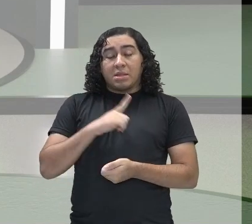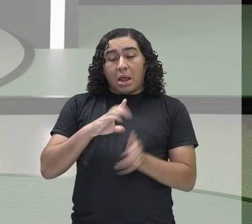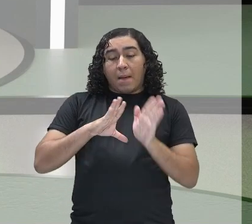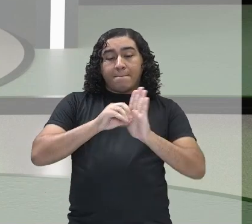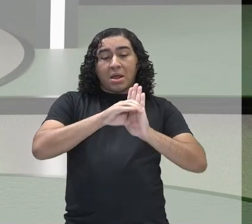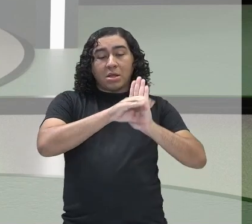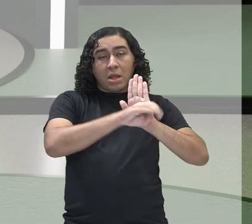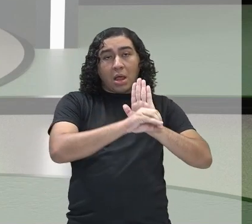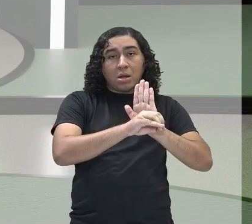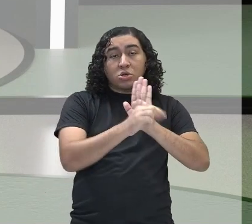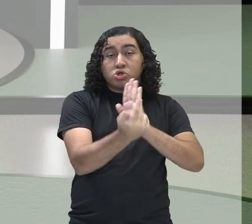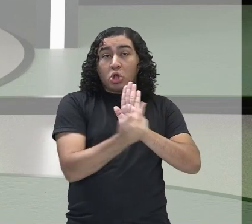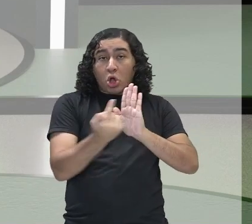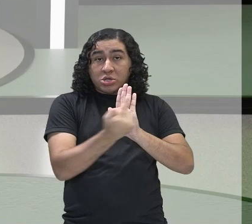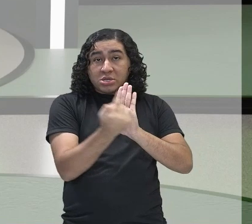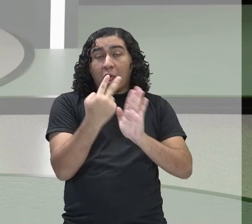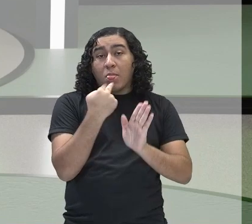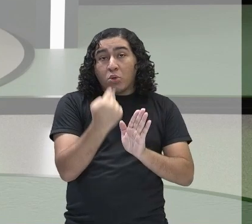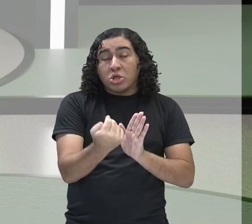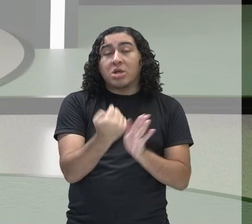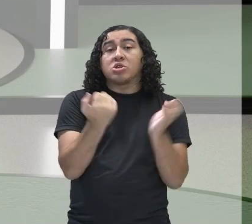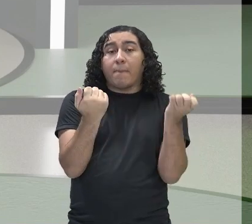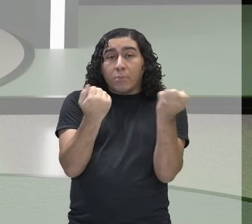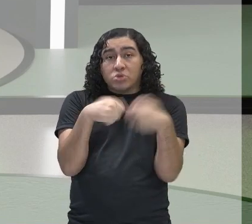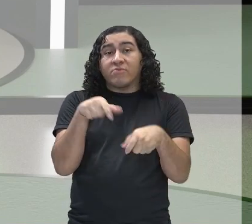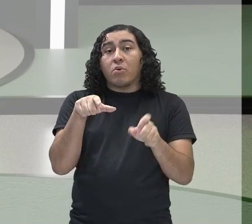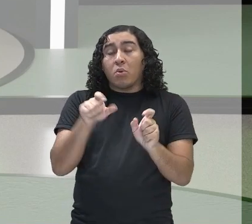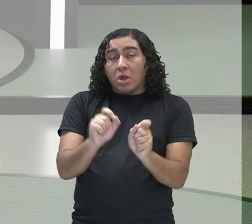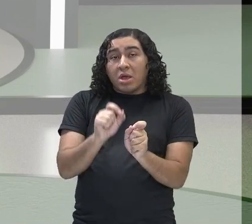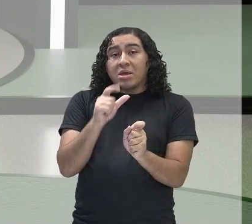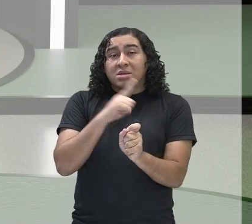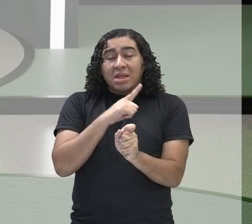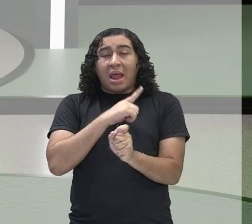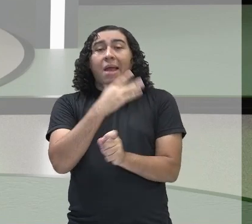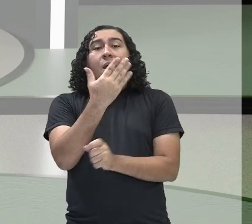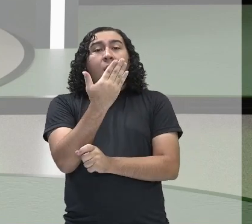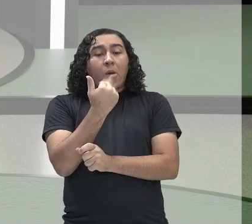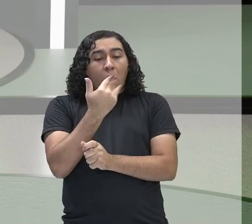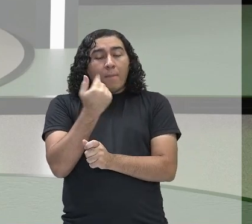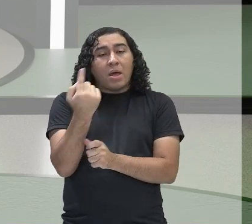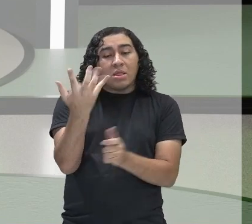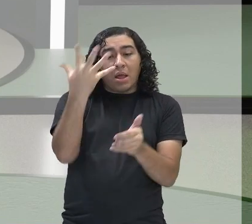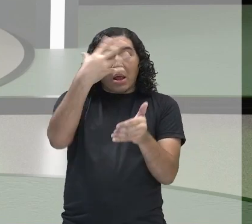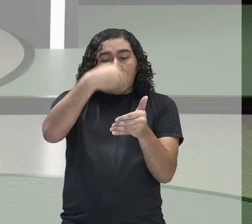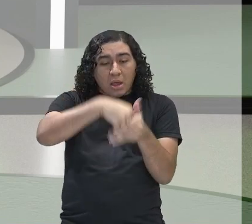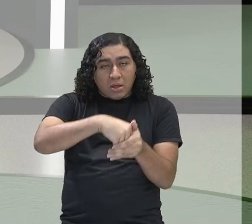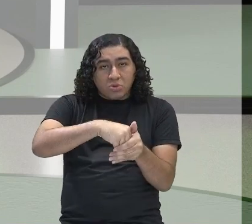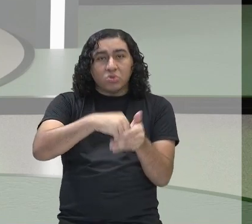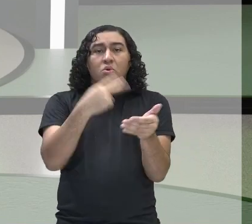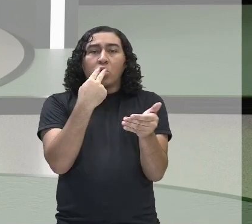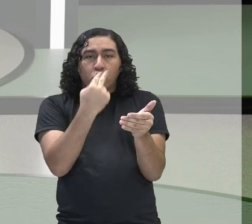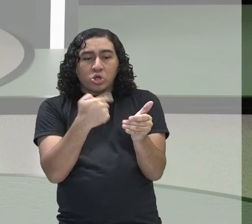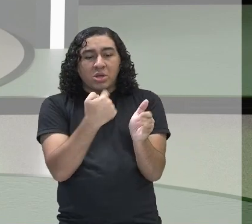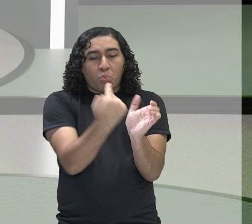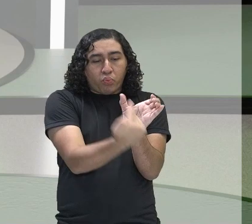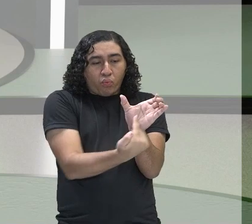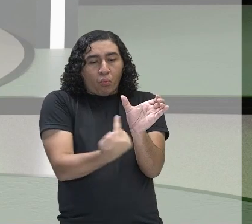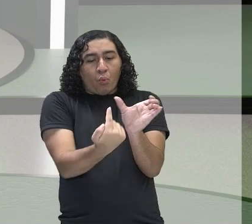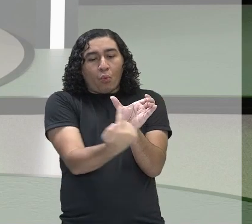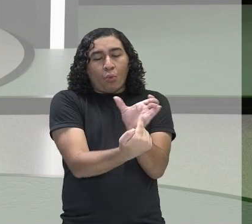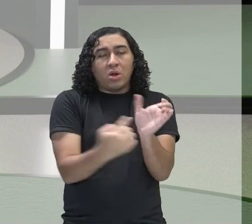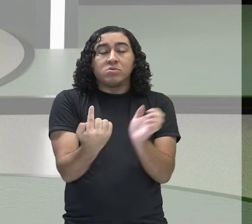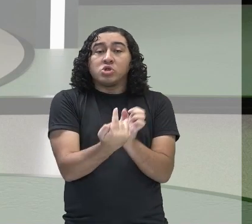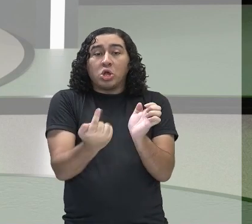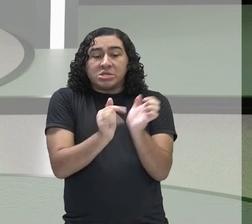os seus nutrientes através do processo de autótrofos n ele vai realizar ali eh o seu vai produzir a sua